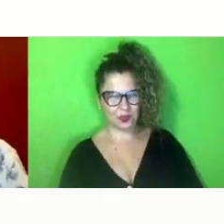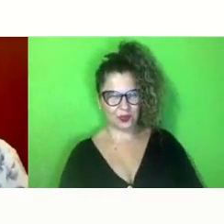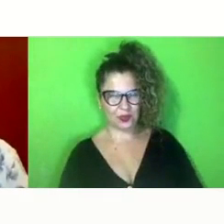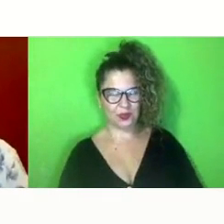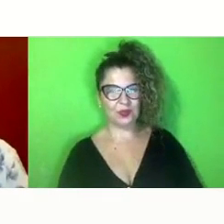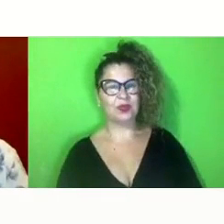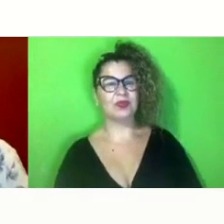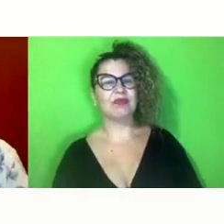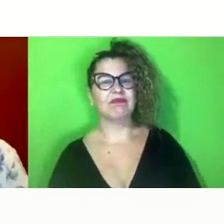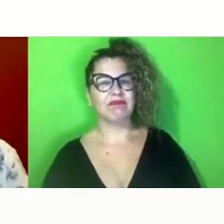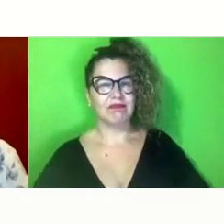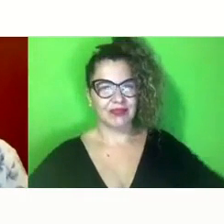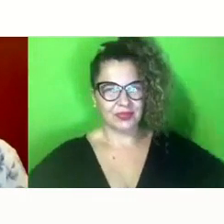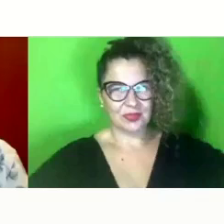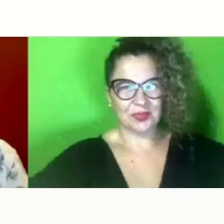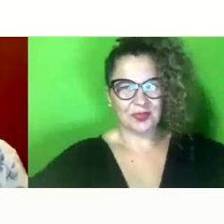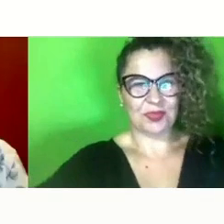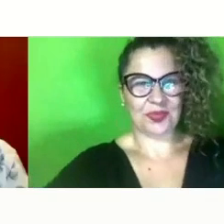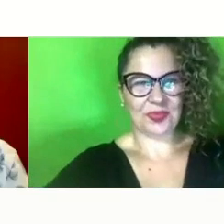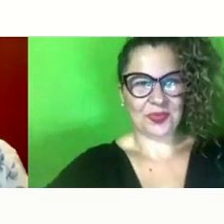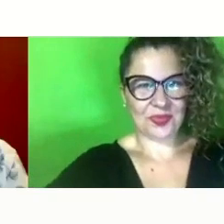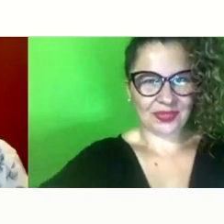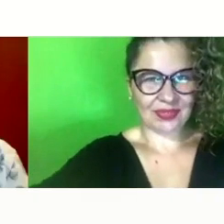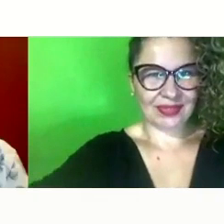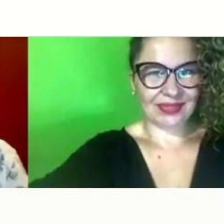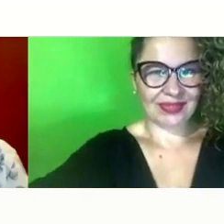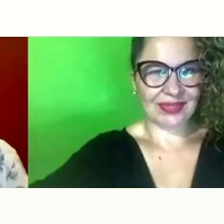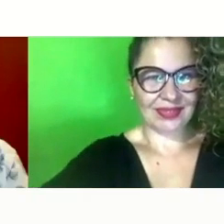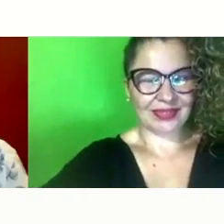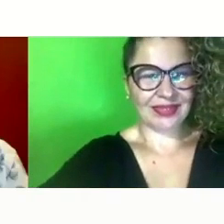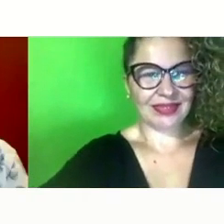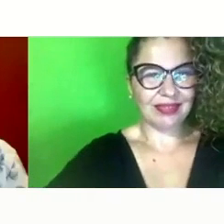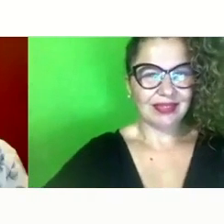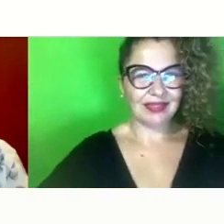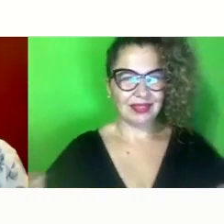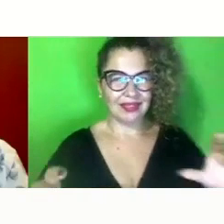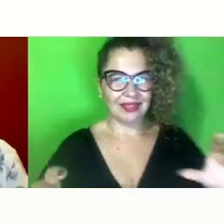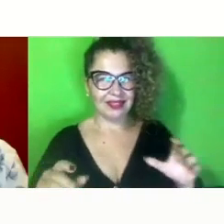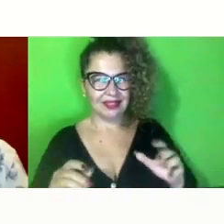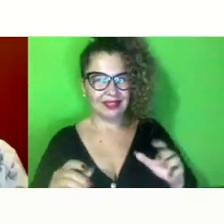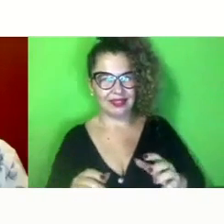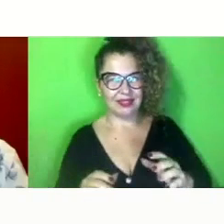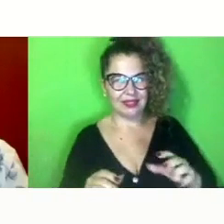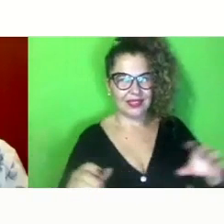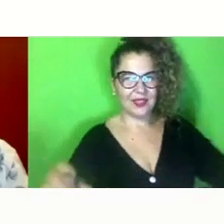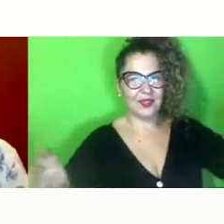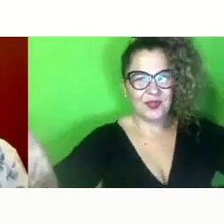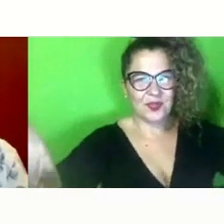Roberto entrou também. E a Fernanda entrou novamente. 17.